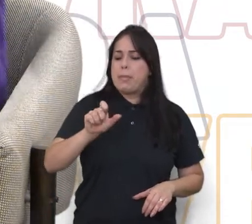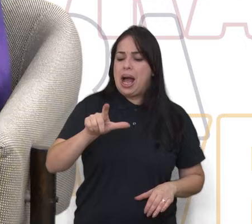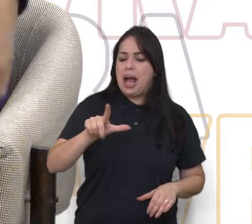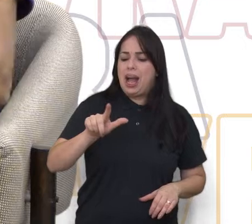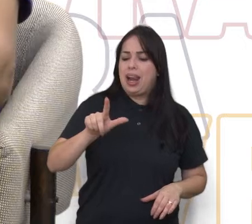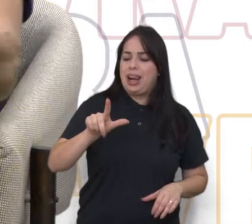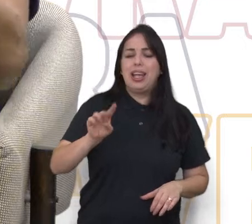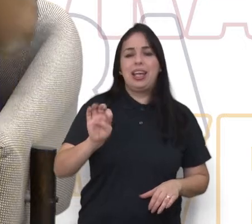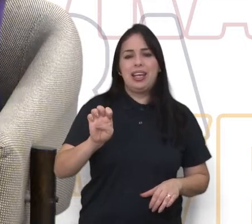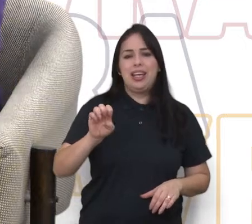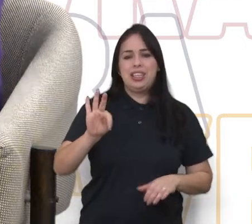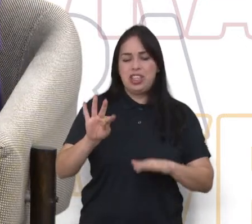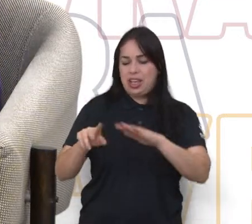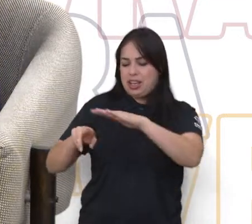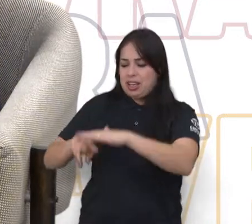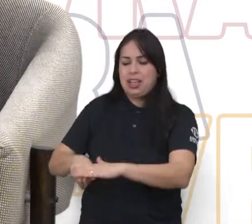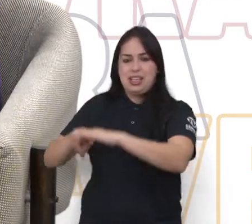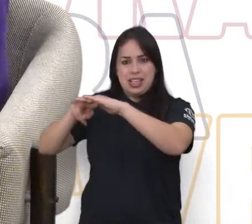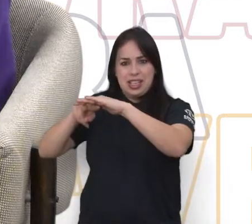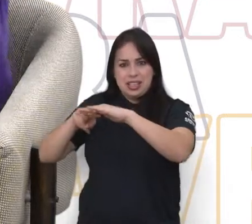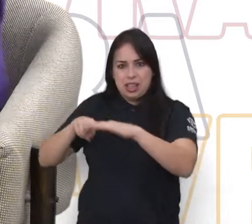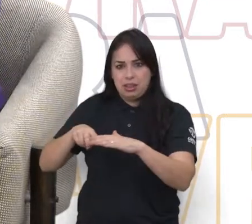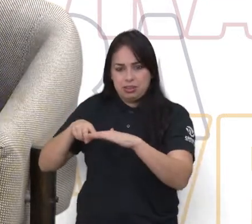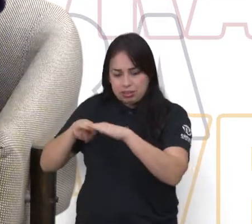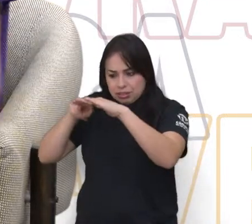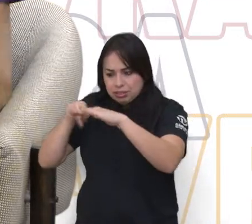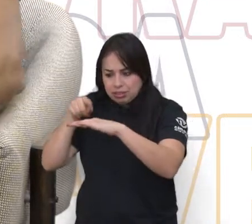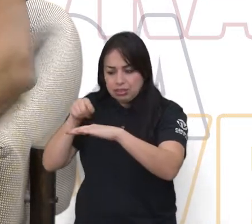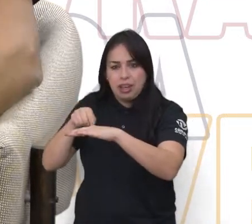pallet. Voz da consciência aqui, mandou aqui